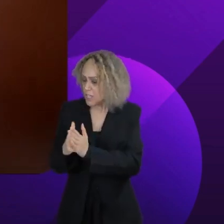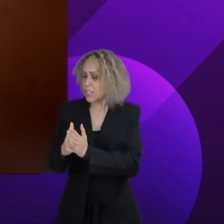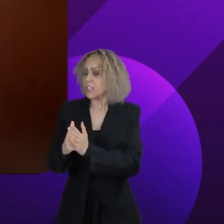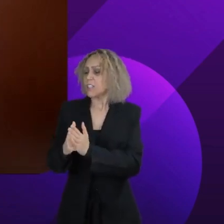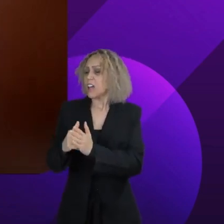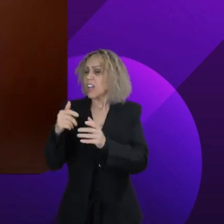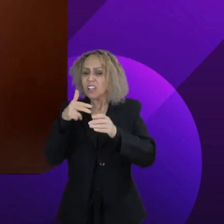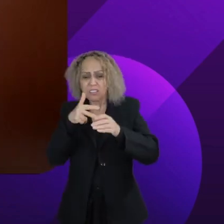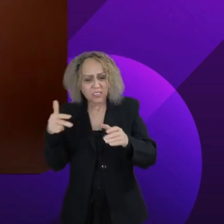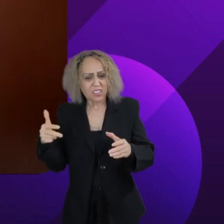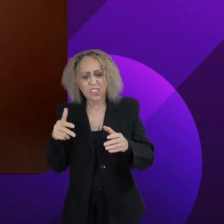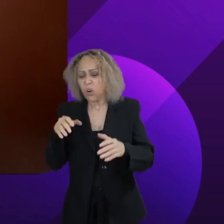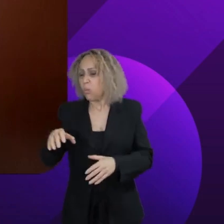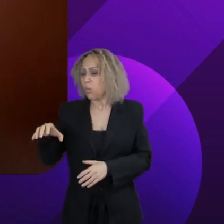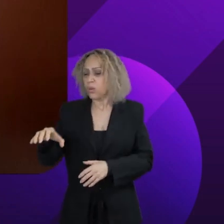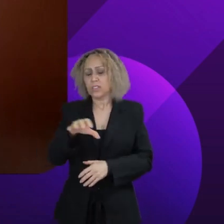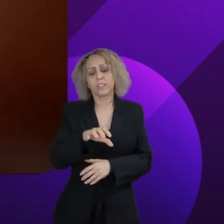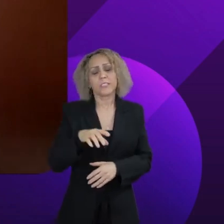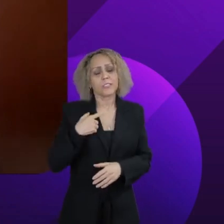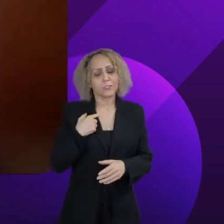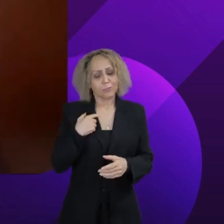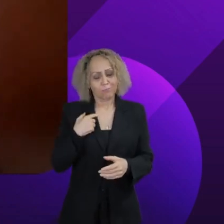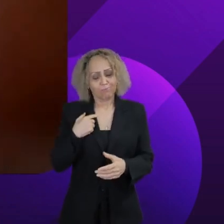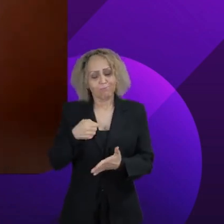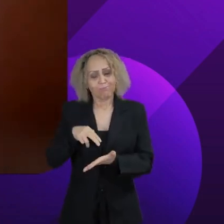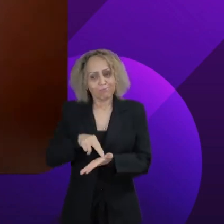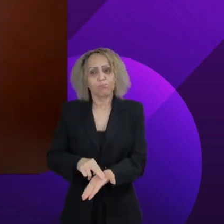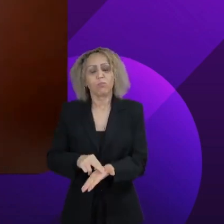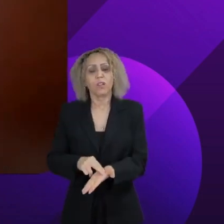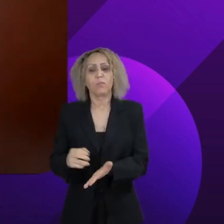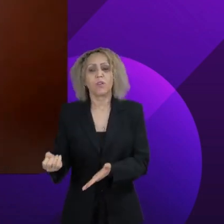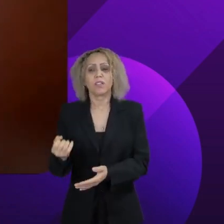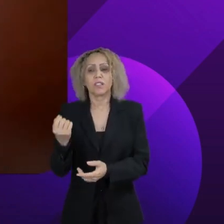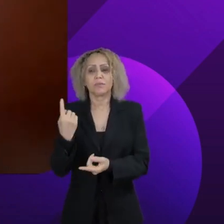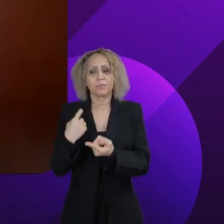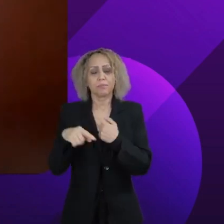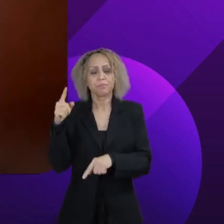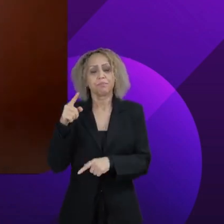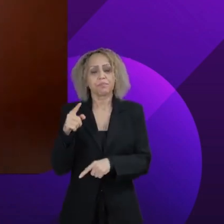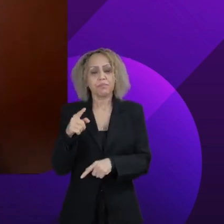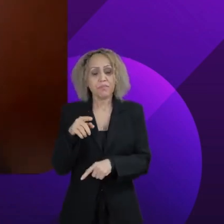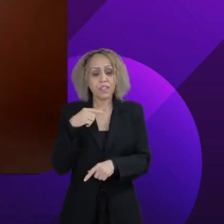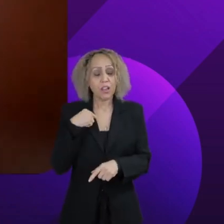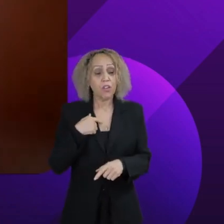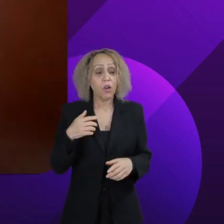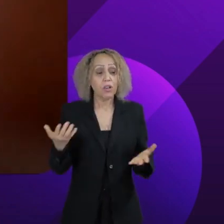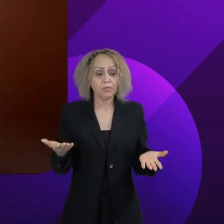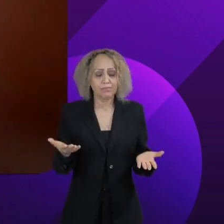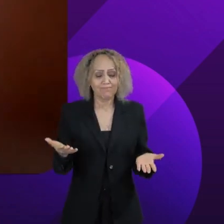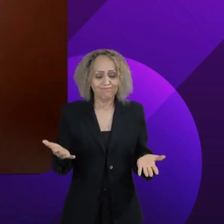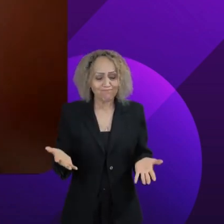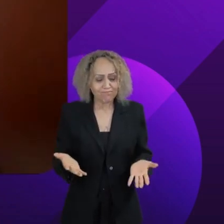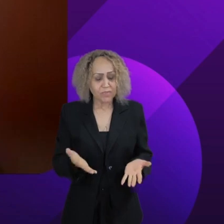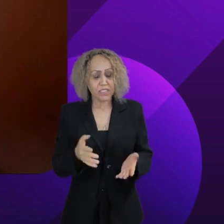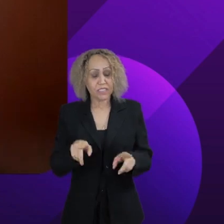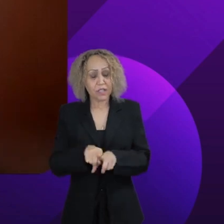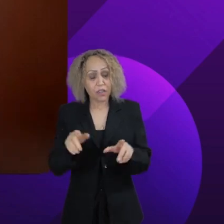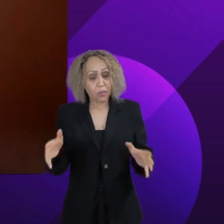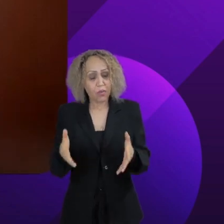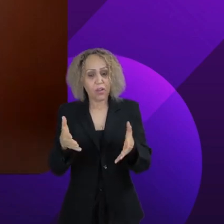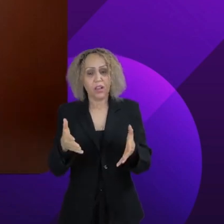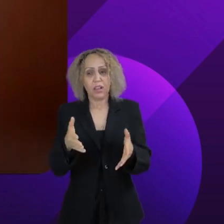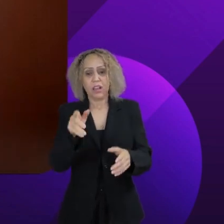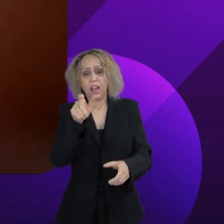na concepção, mudanças na forma de agir e lidar com as articulações, mudança